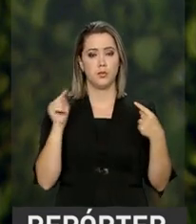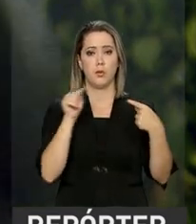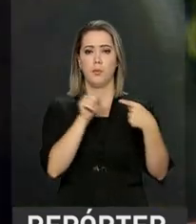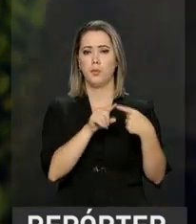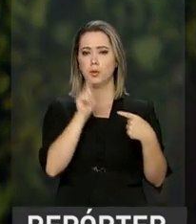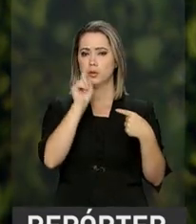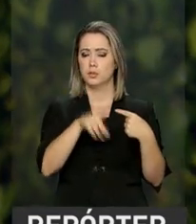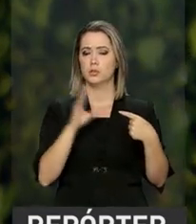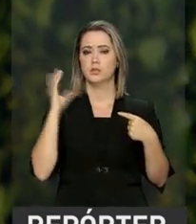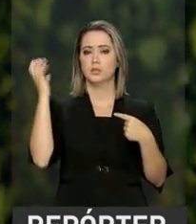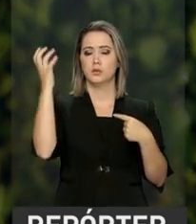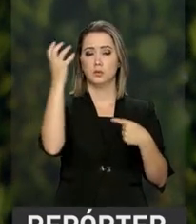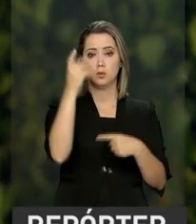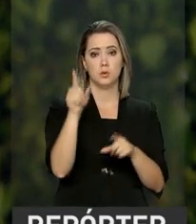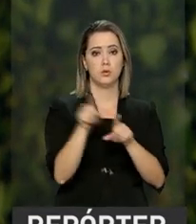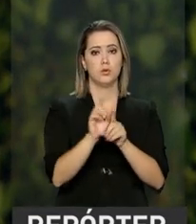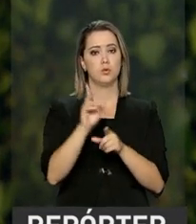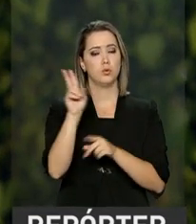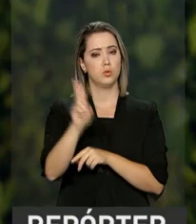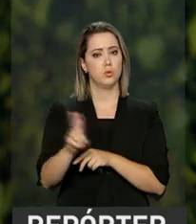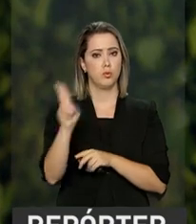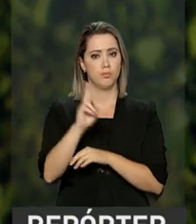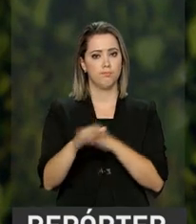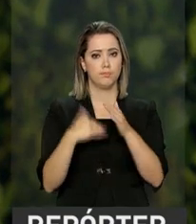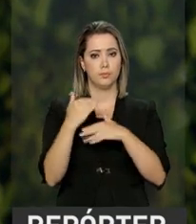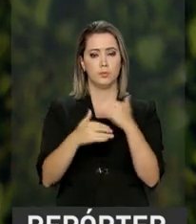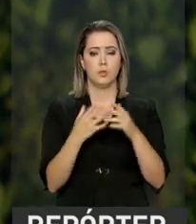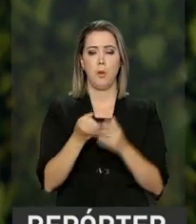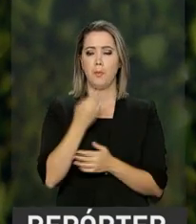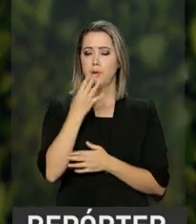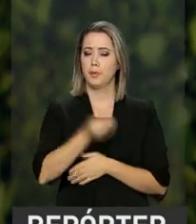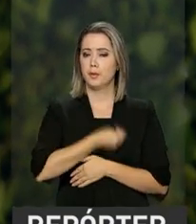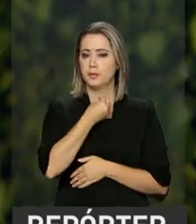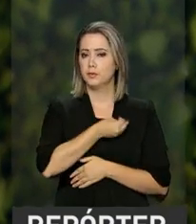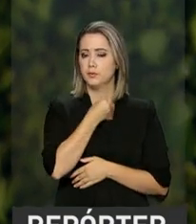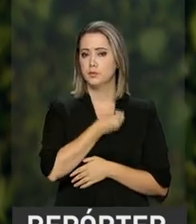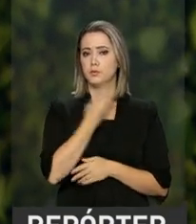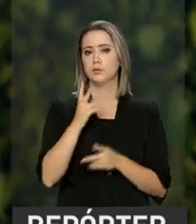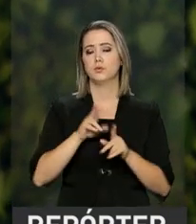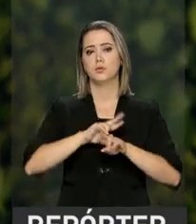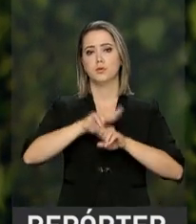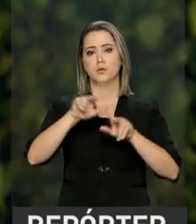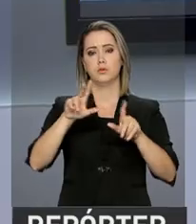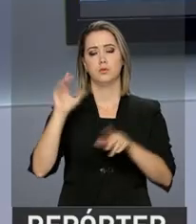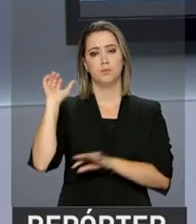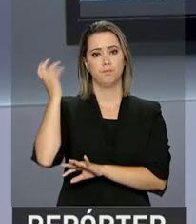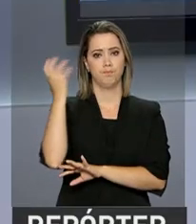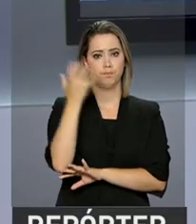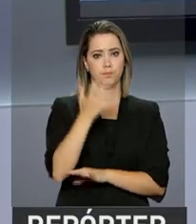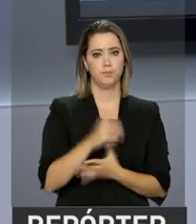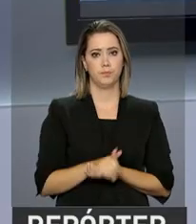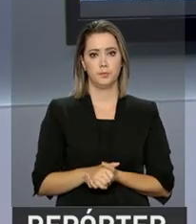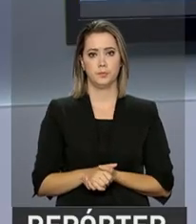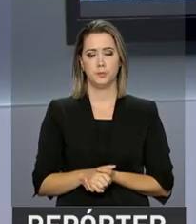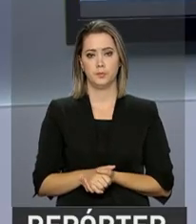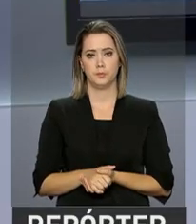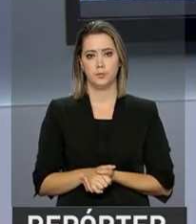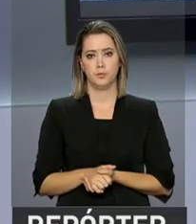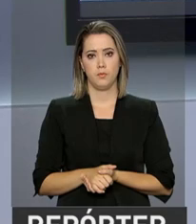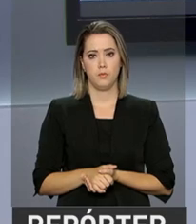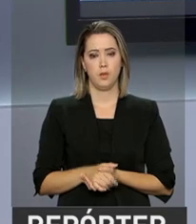biodiversidade e de seu Uso Sustentável para o bem estar humano e dos ecossistemas